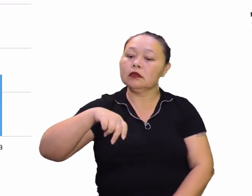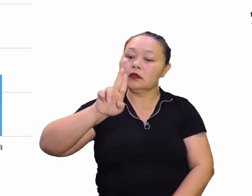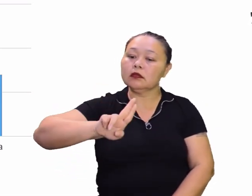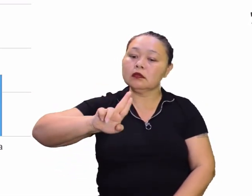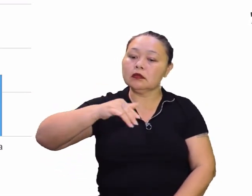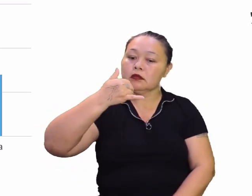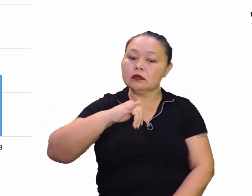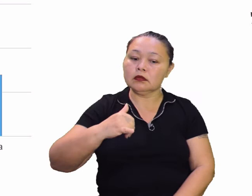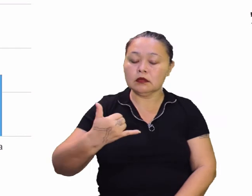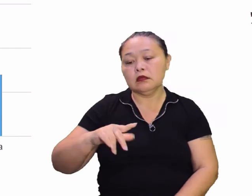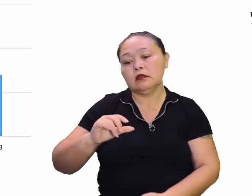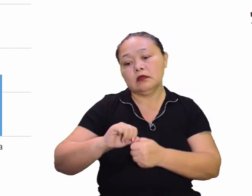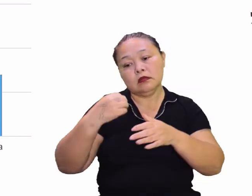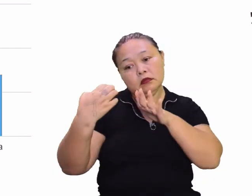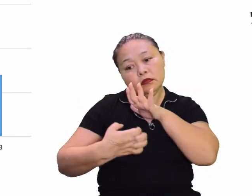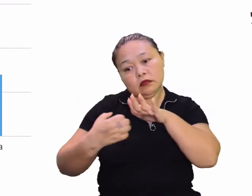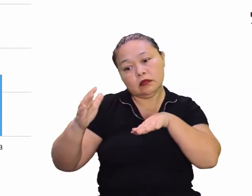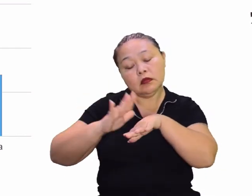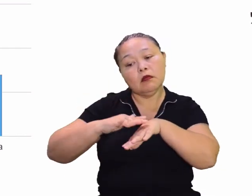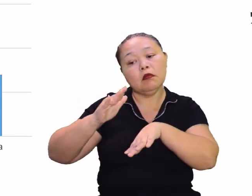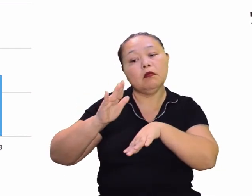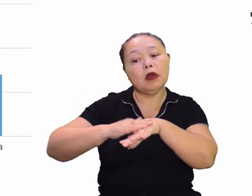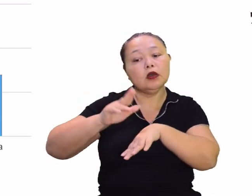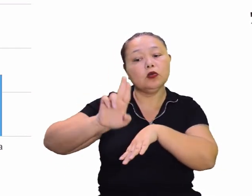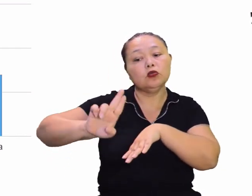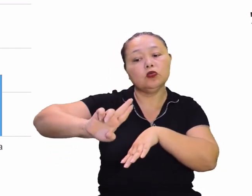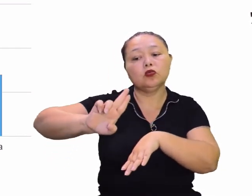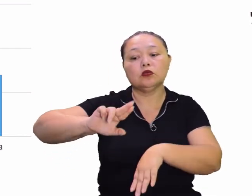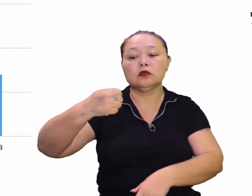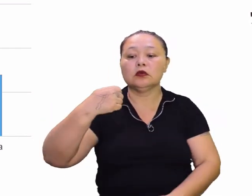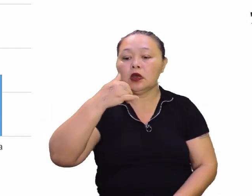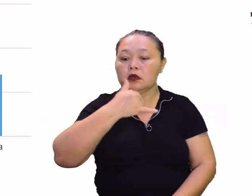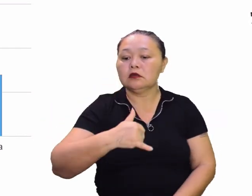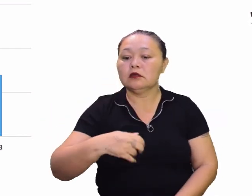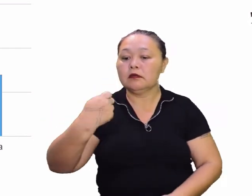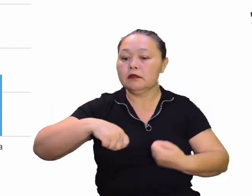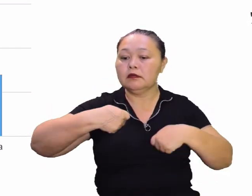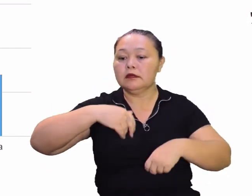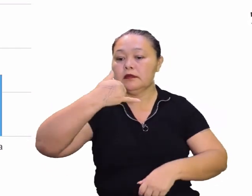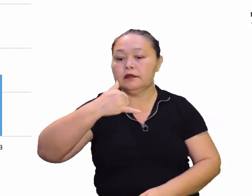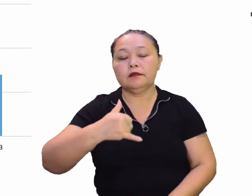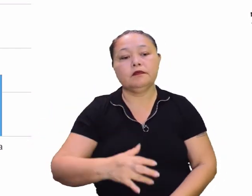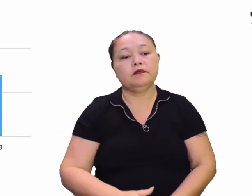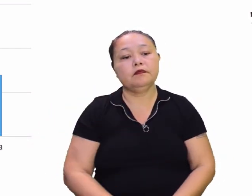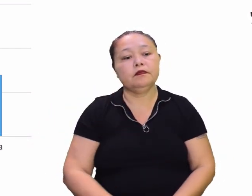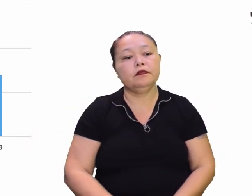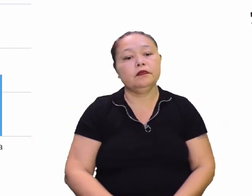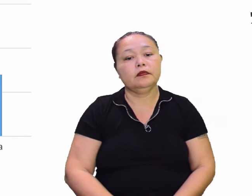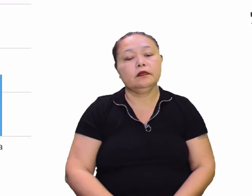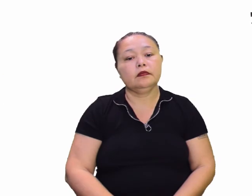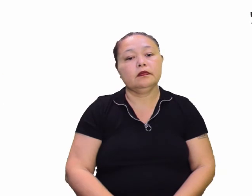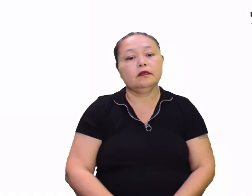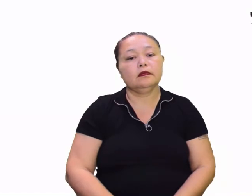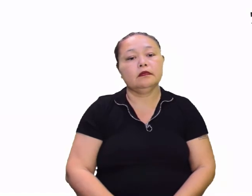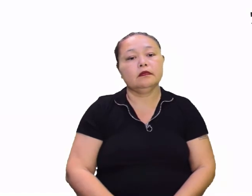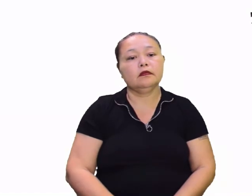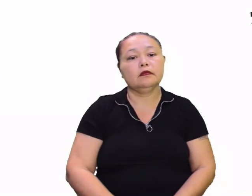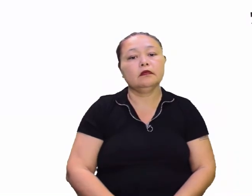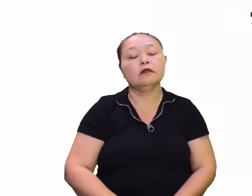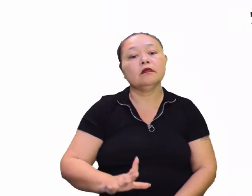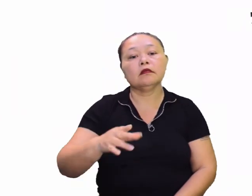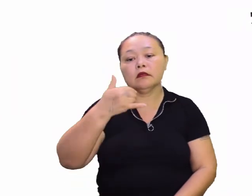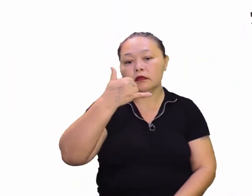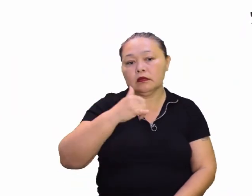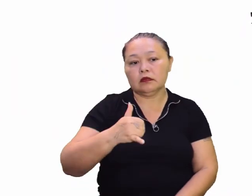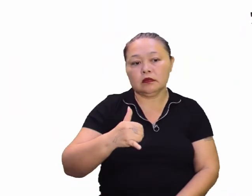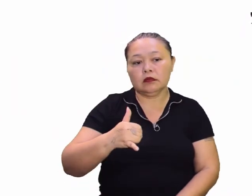Se você produz mais, você está utilizando mais energia. Mais energia e precisa de energia, né? Com certeza. Vamos lá? A